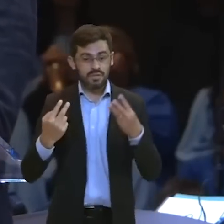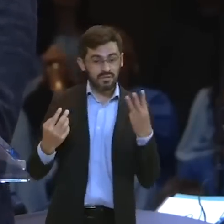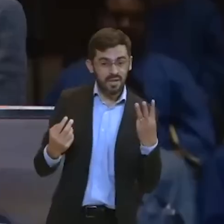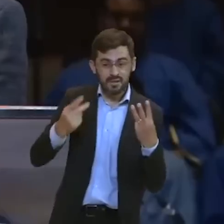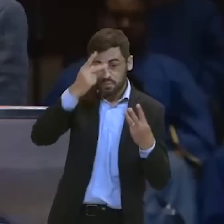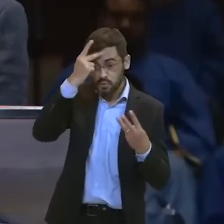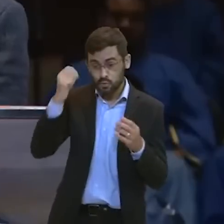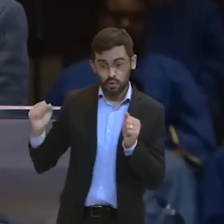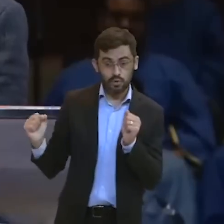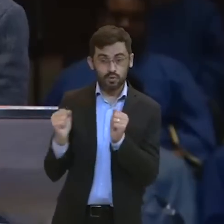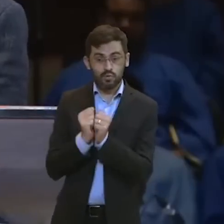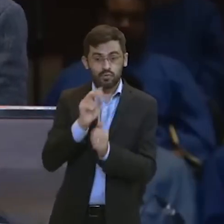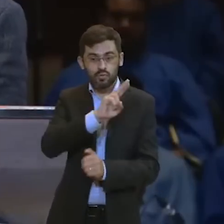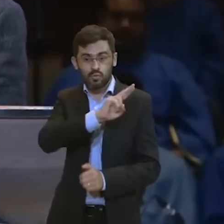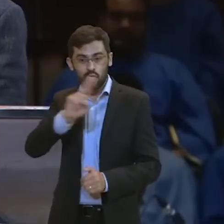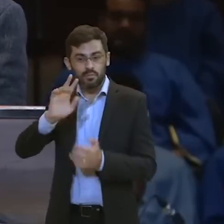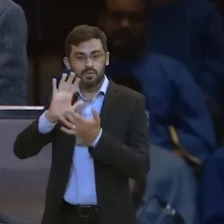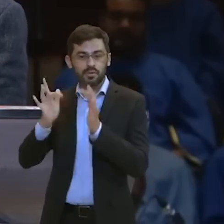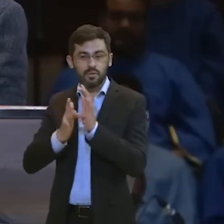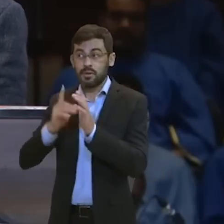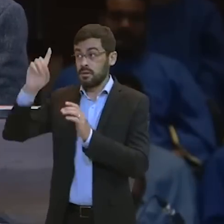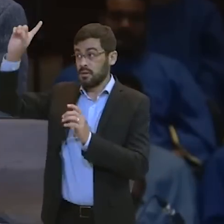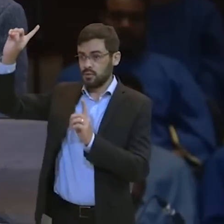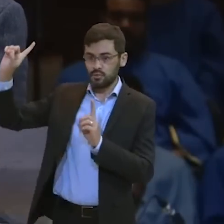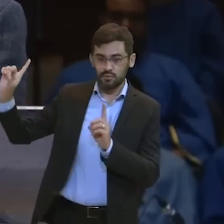em seu nome, ali Ele estaria.